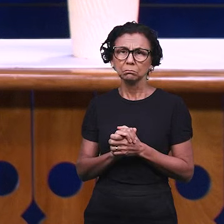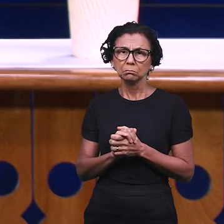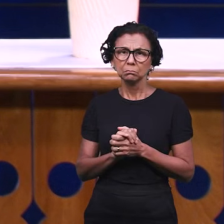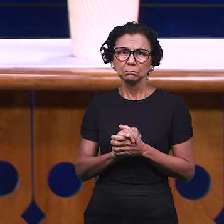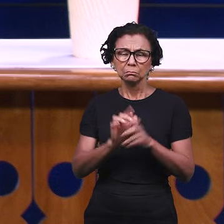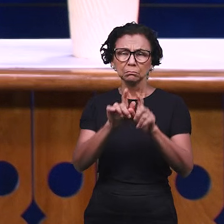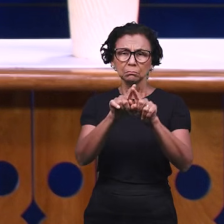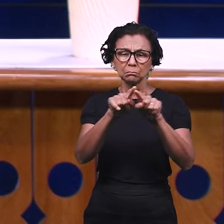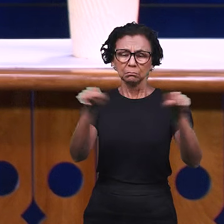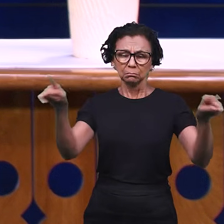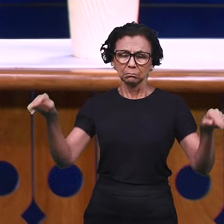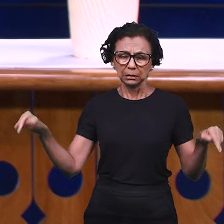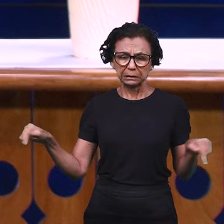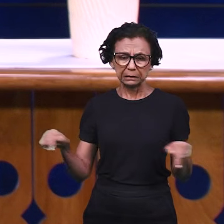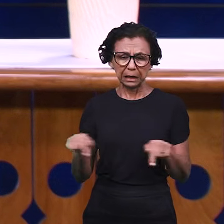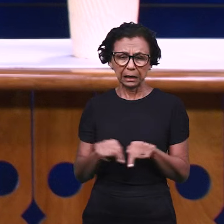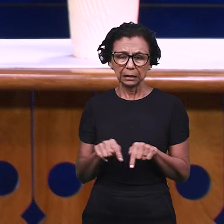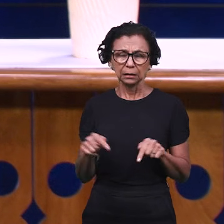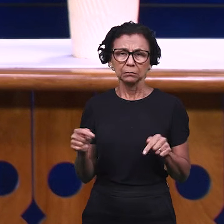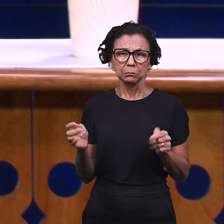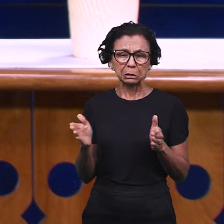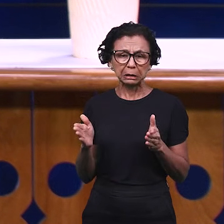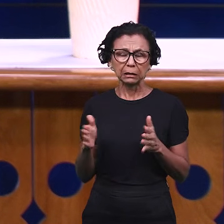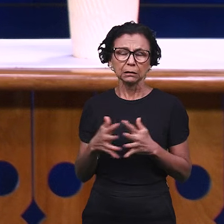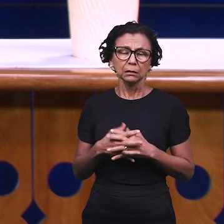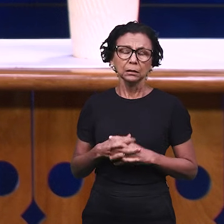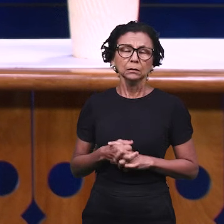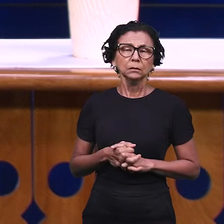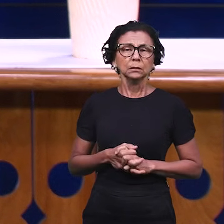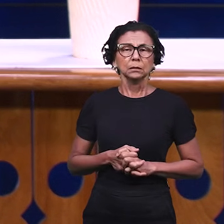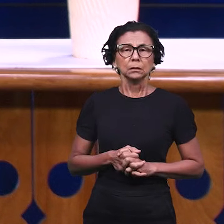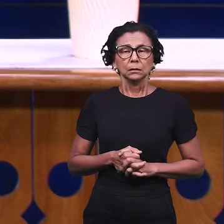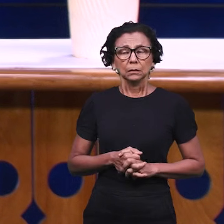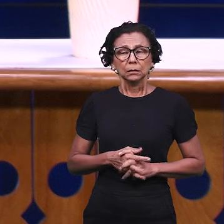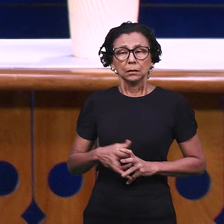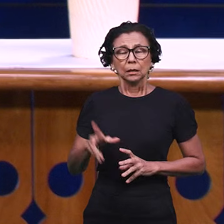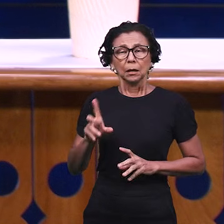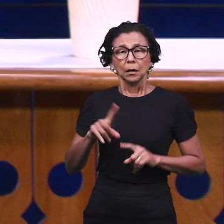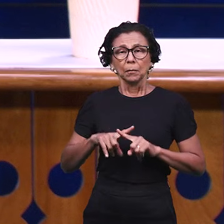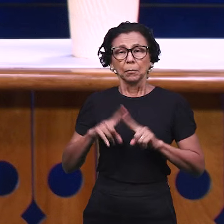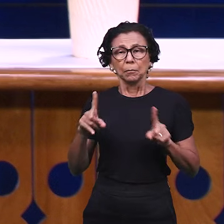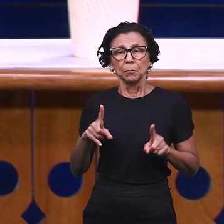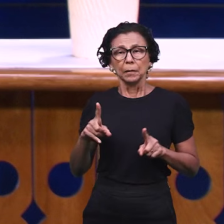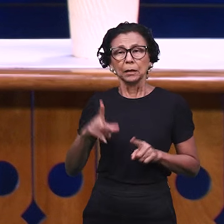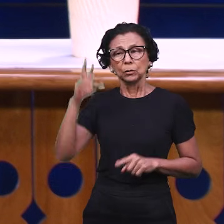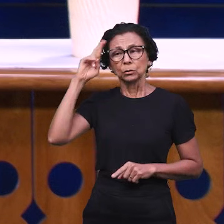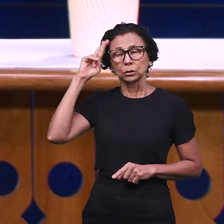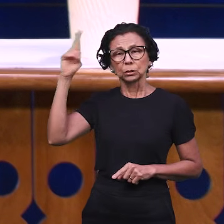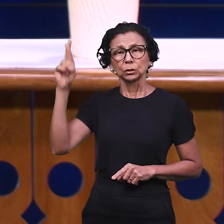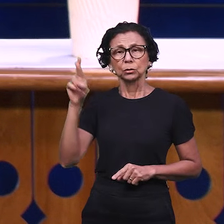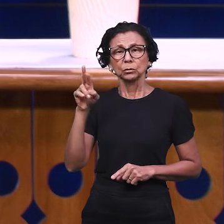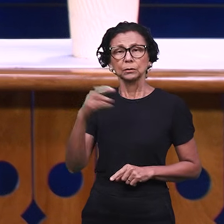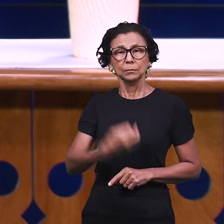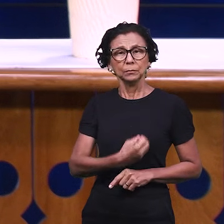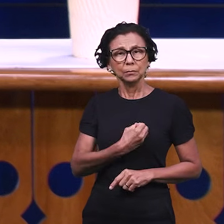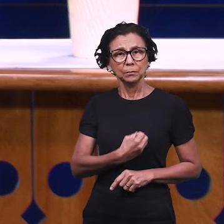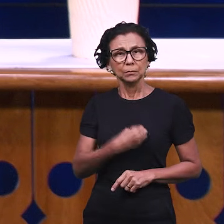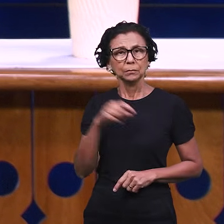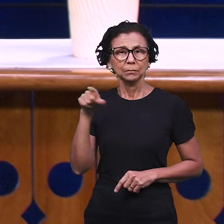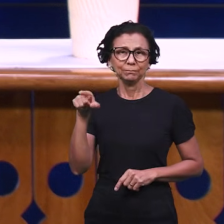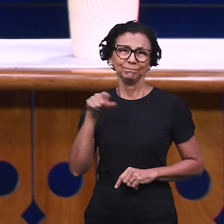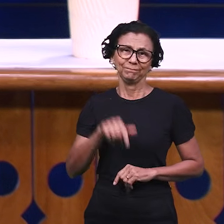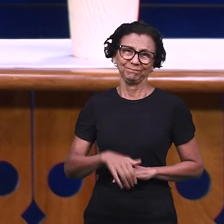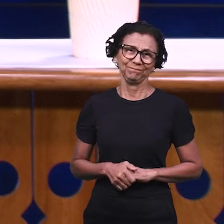da comunidade, mas ali havia a obra. Então, para nós participarmos, nós tínhamos que